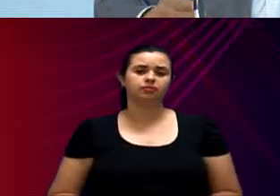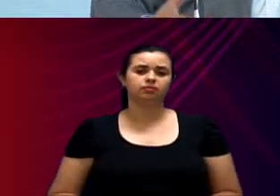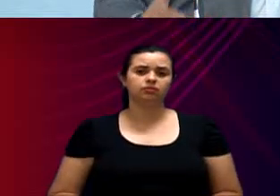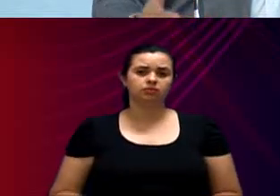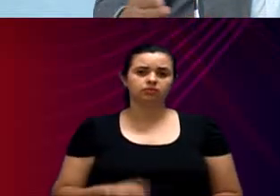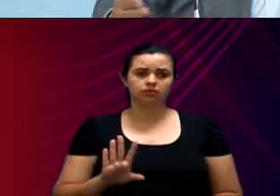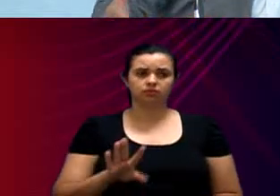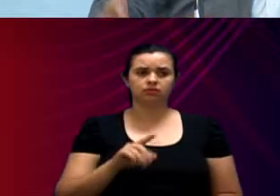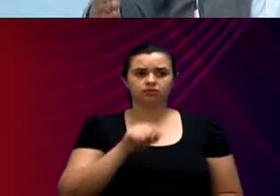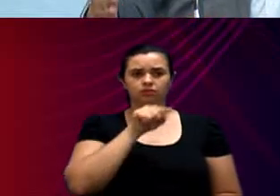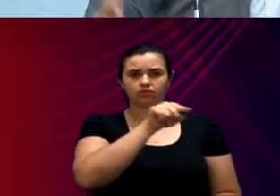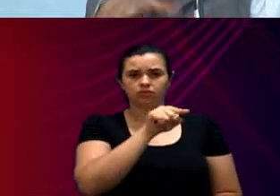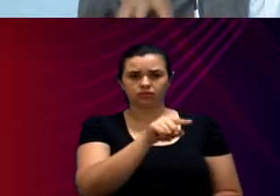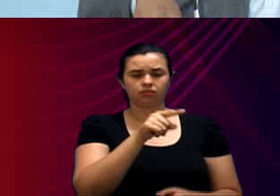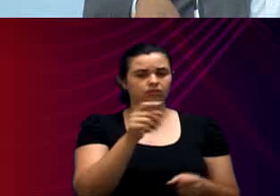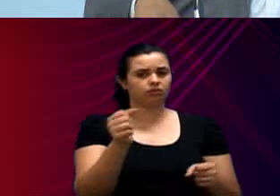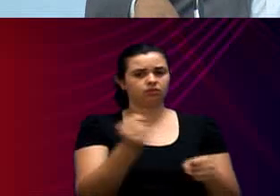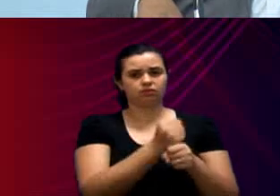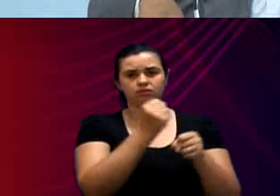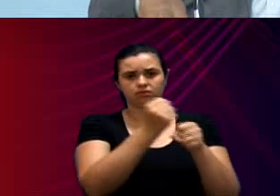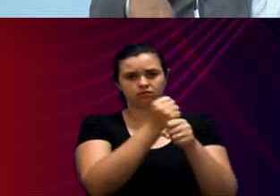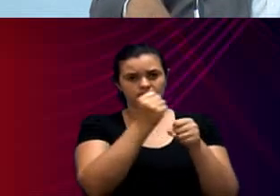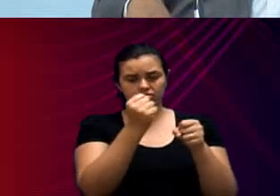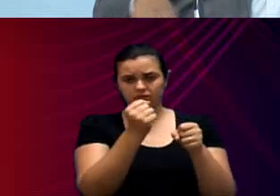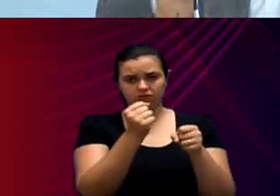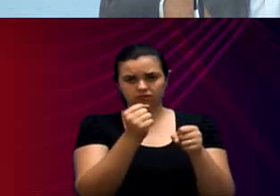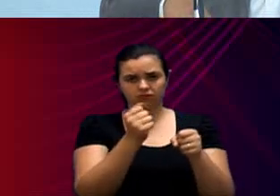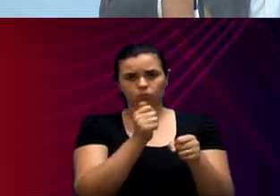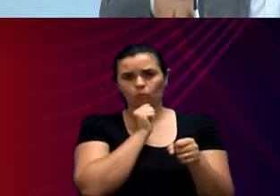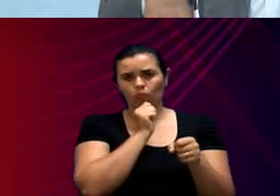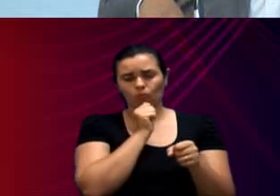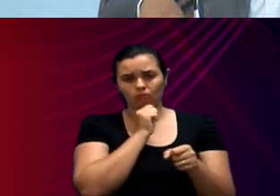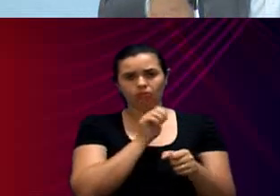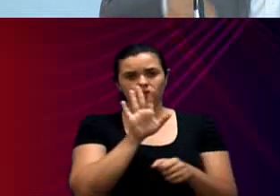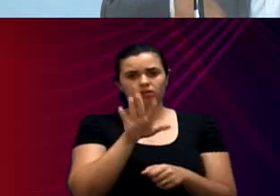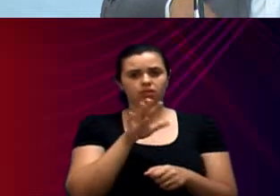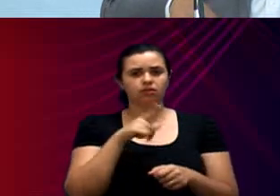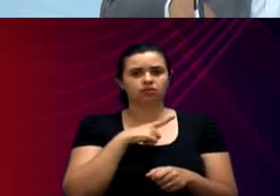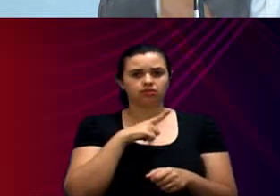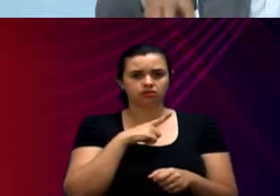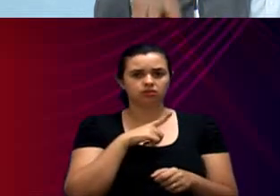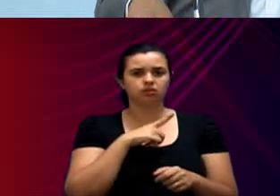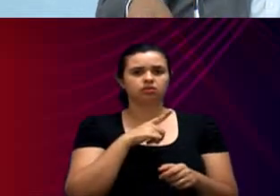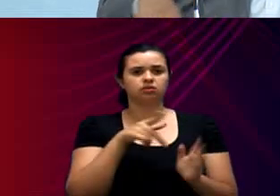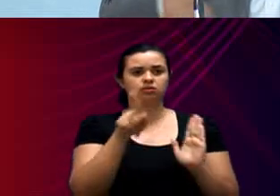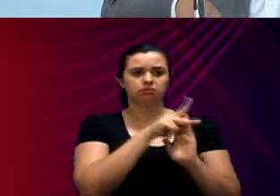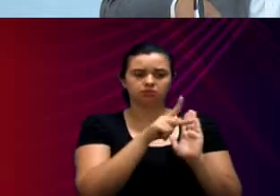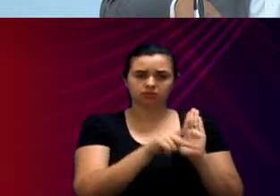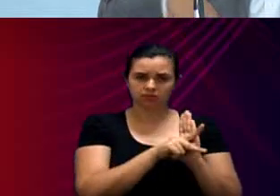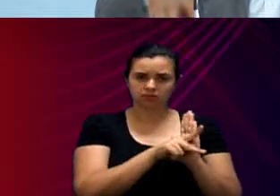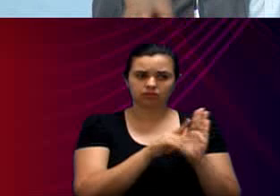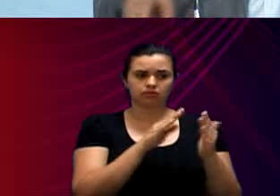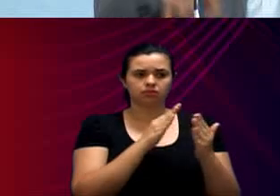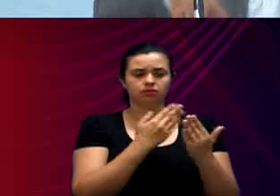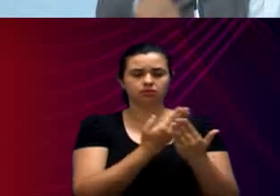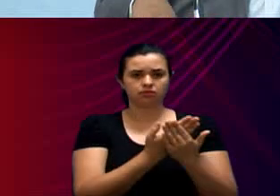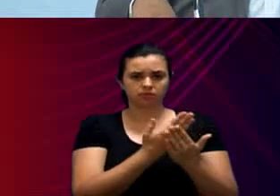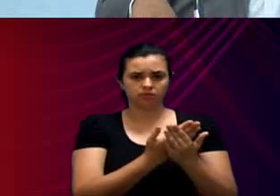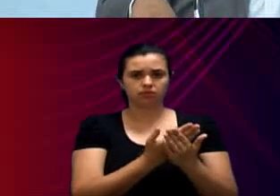nada em construção lá na área, sim, tá? No momento. Uhum. Mas tem um projeto de futebol lá, de uma escolinha com o professor